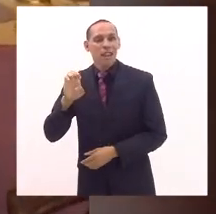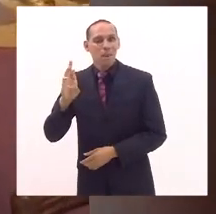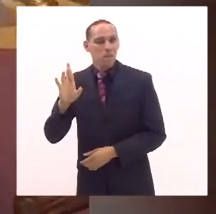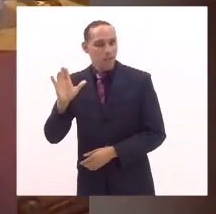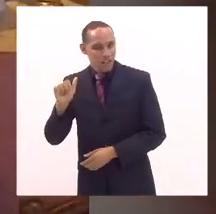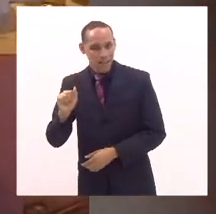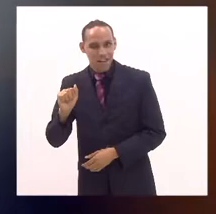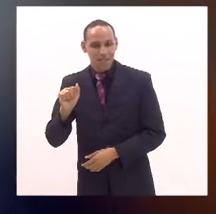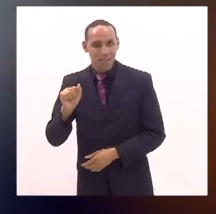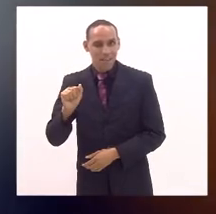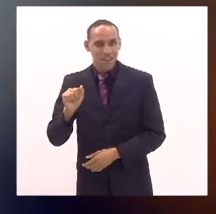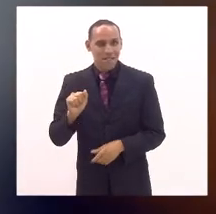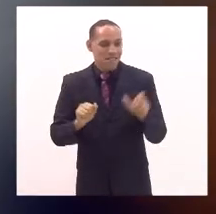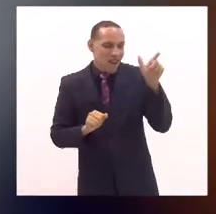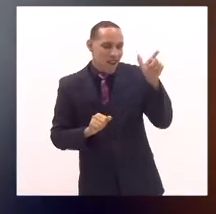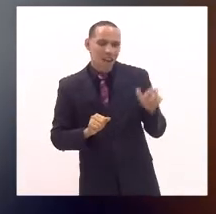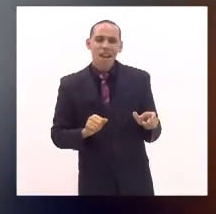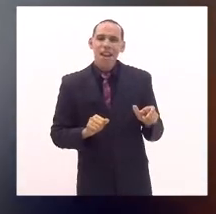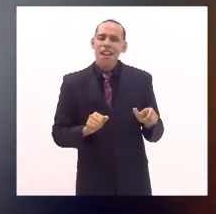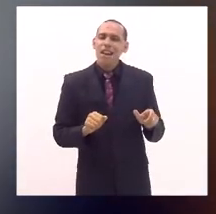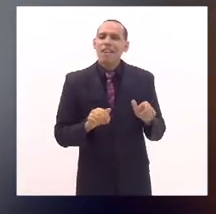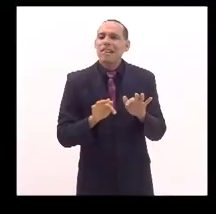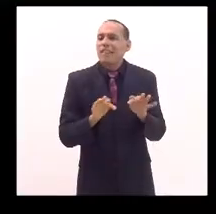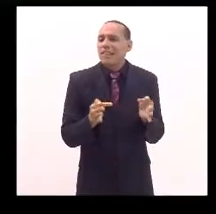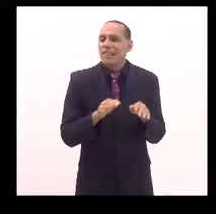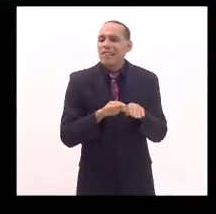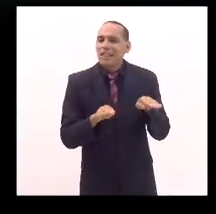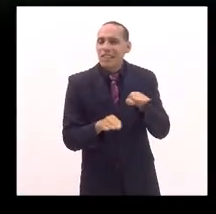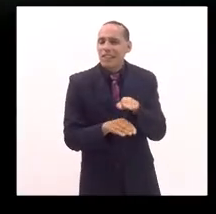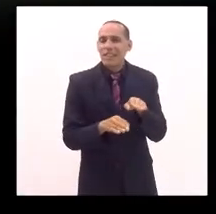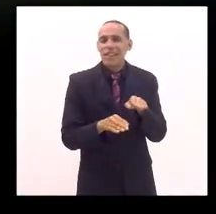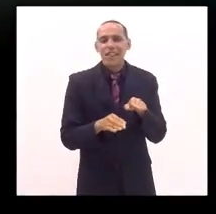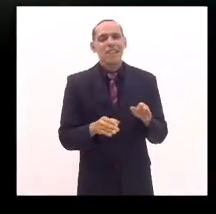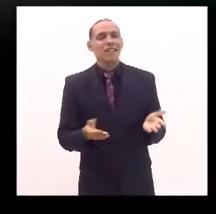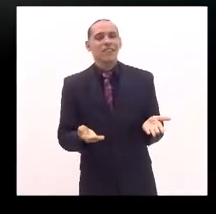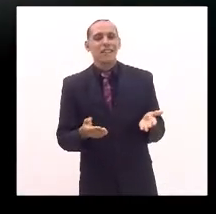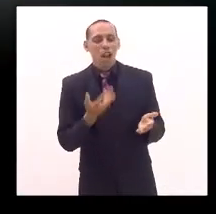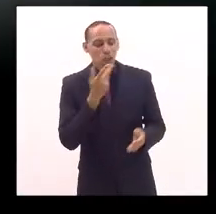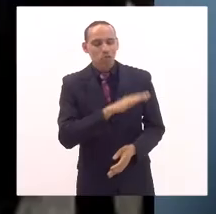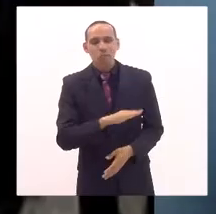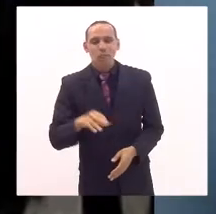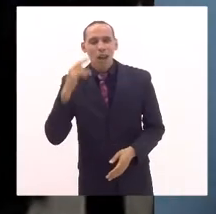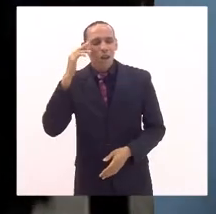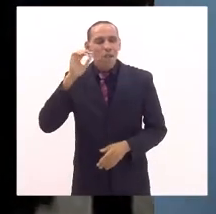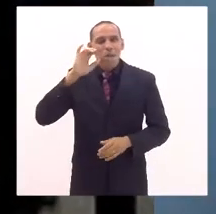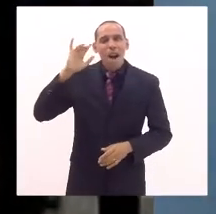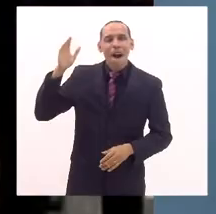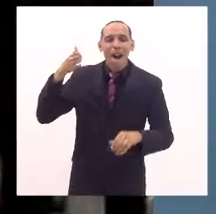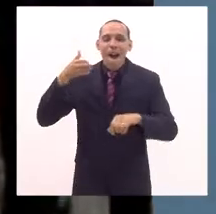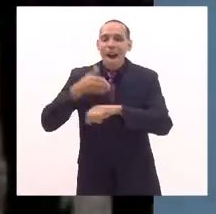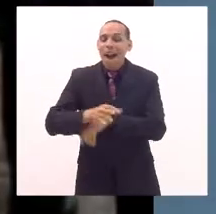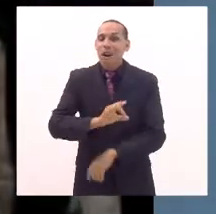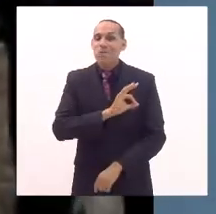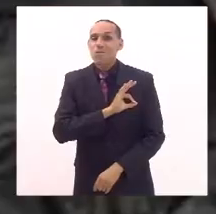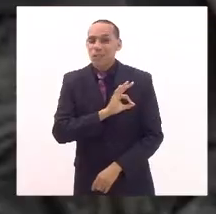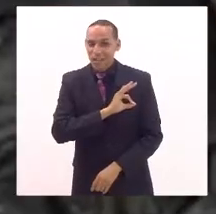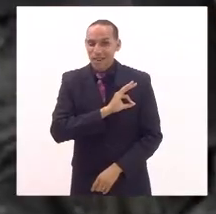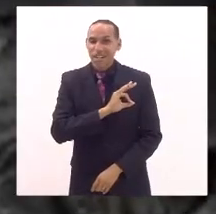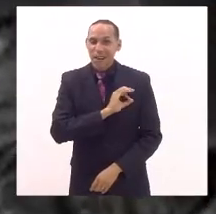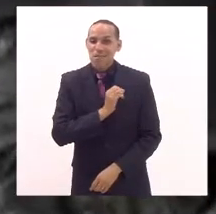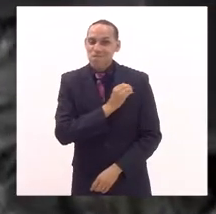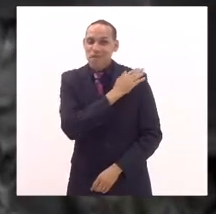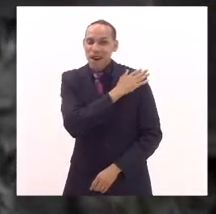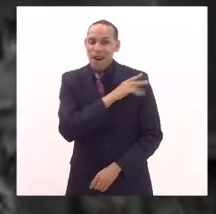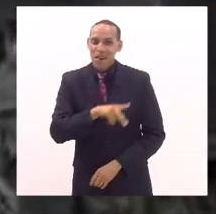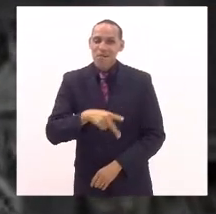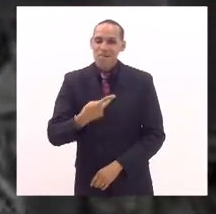Moraes. Um menino humilde, de infância simples e com muitos sonhos, e um deles, ingressar na Polícia Militar do